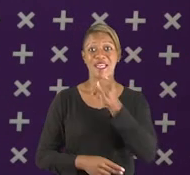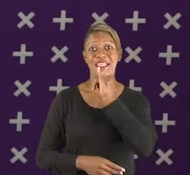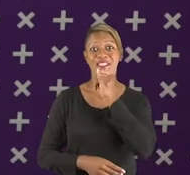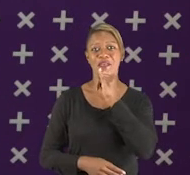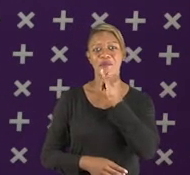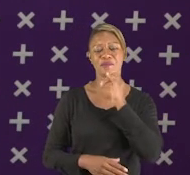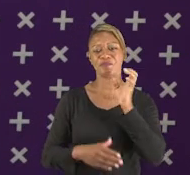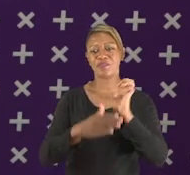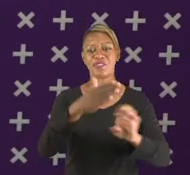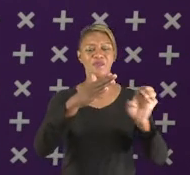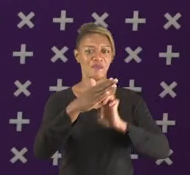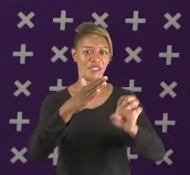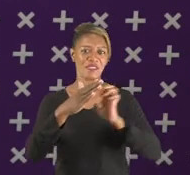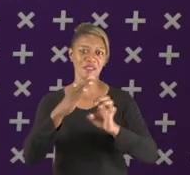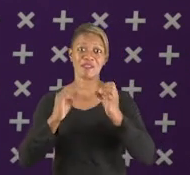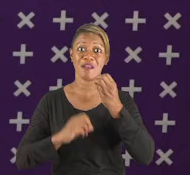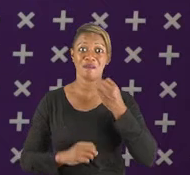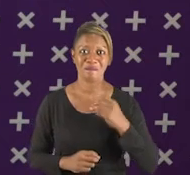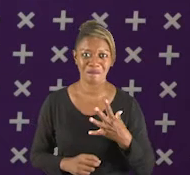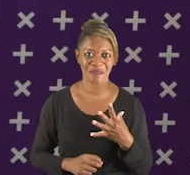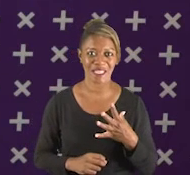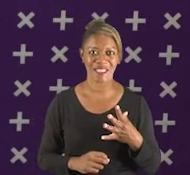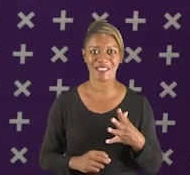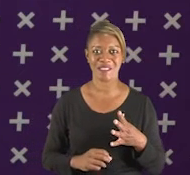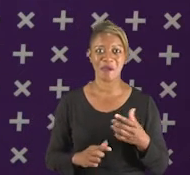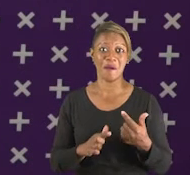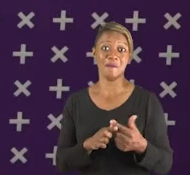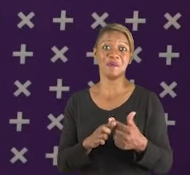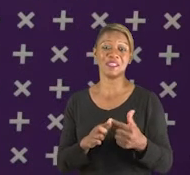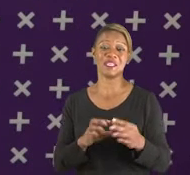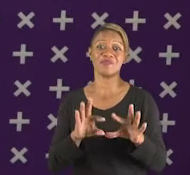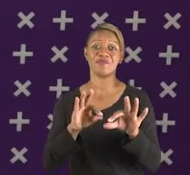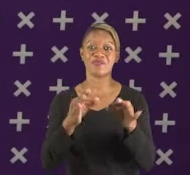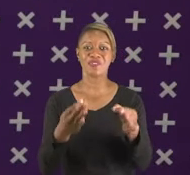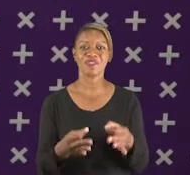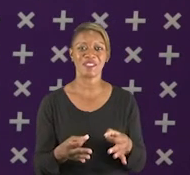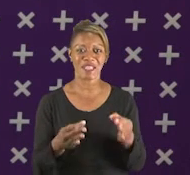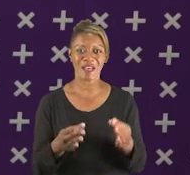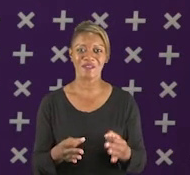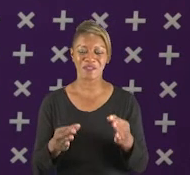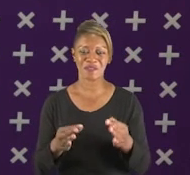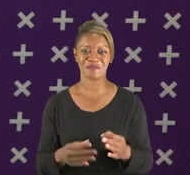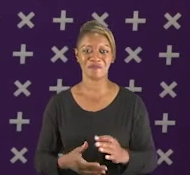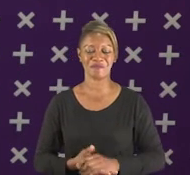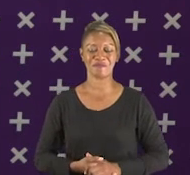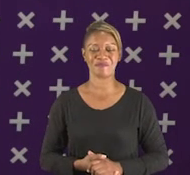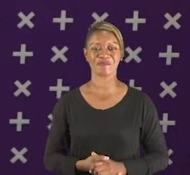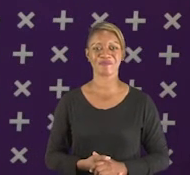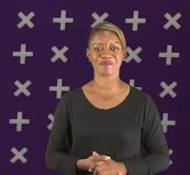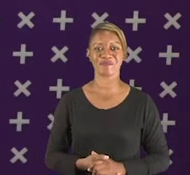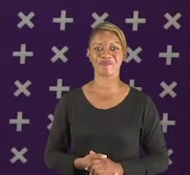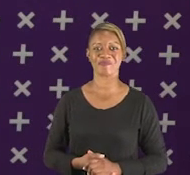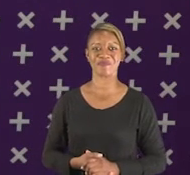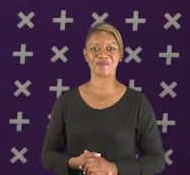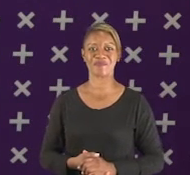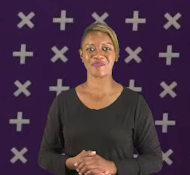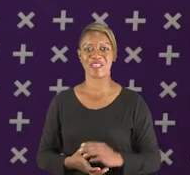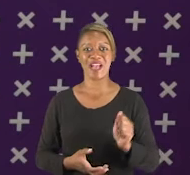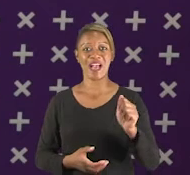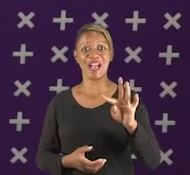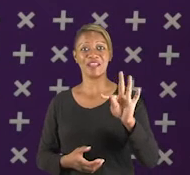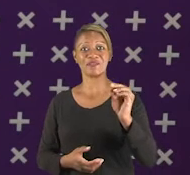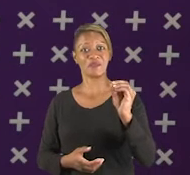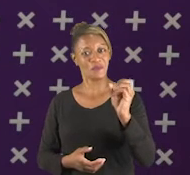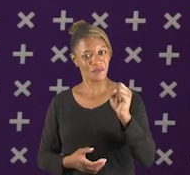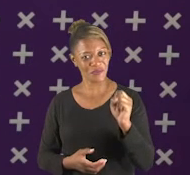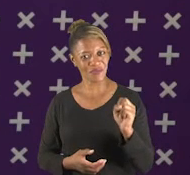de o que se deram bem o que estão baseados exatamente no e slime a totus é uma